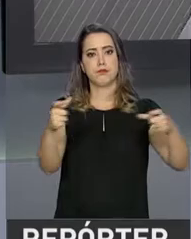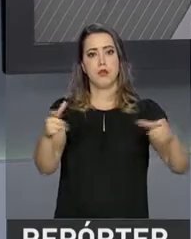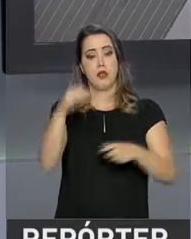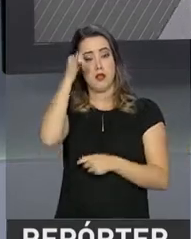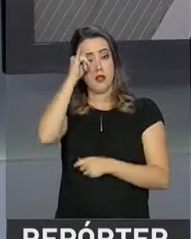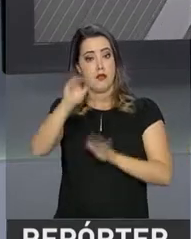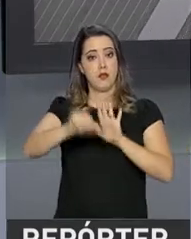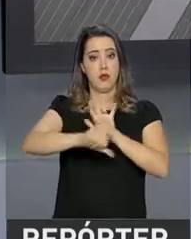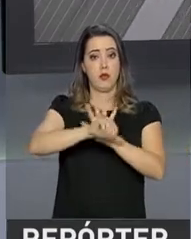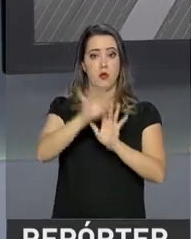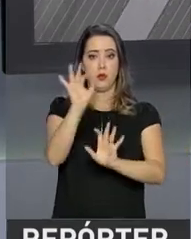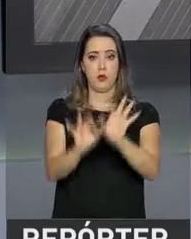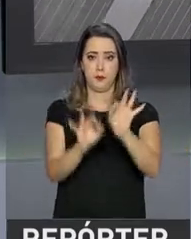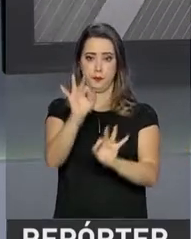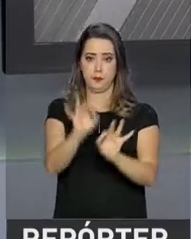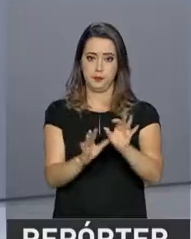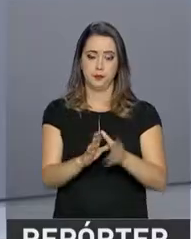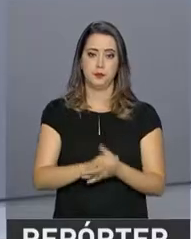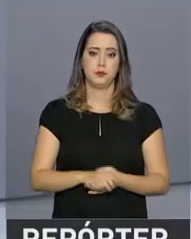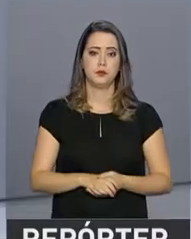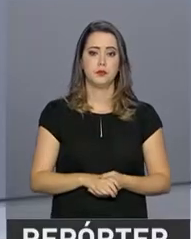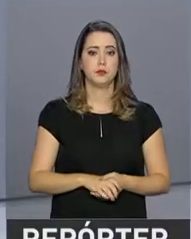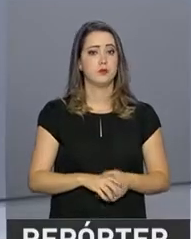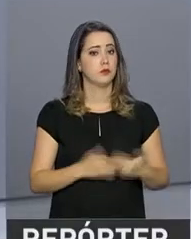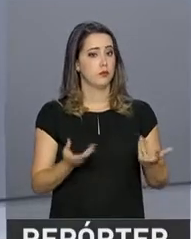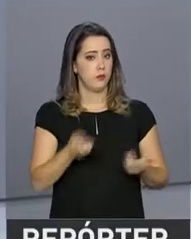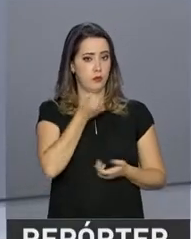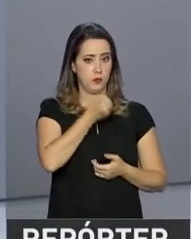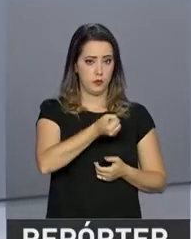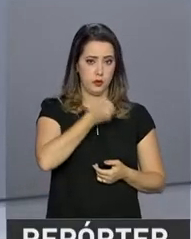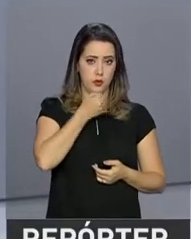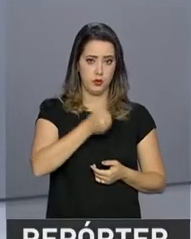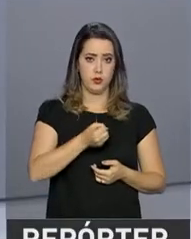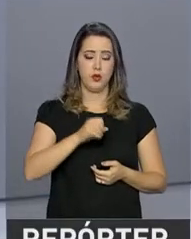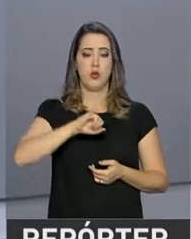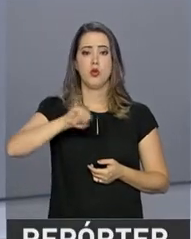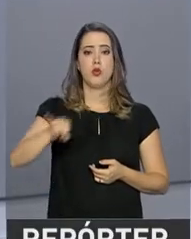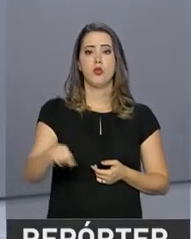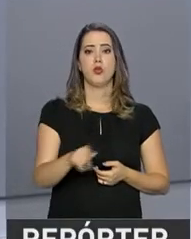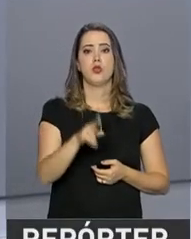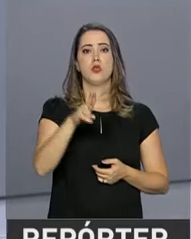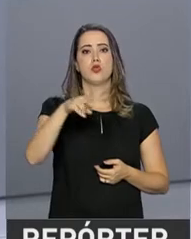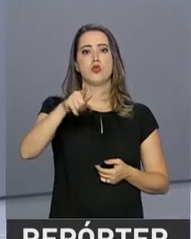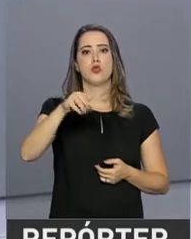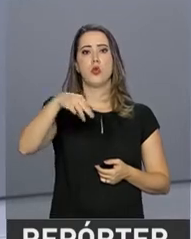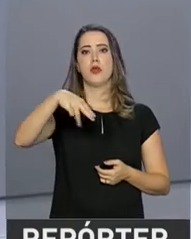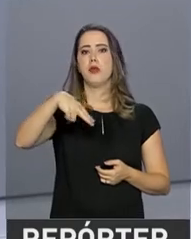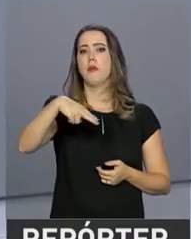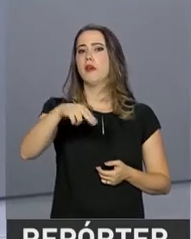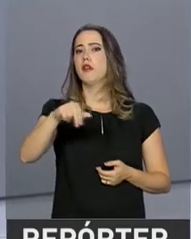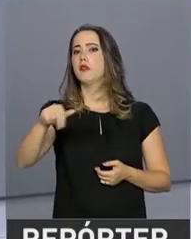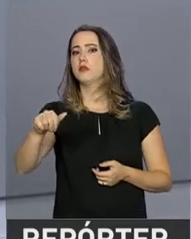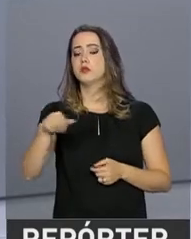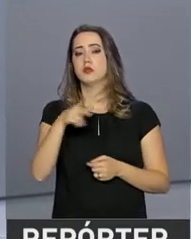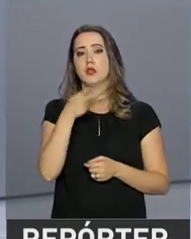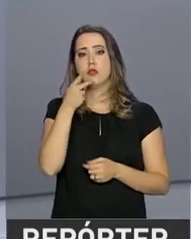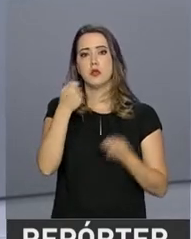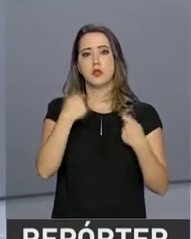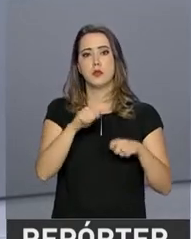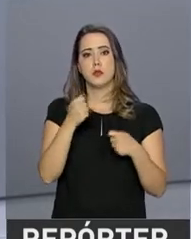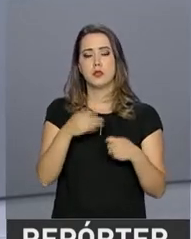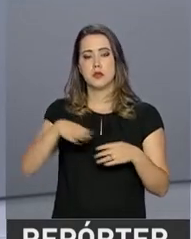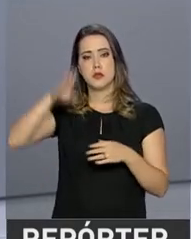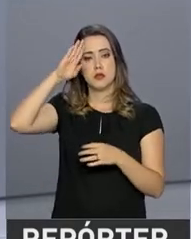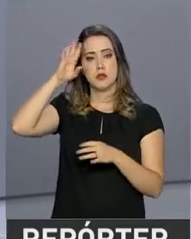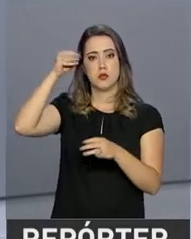ao crime organizado durante a entrevista à jornalista juliano defendeu a ampliação da intervenção